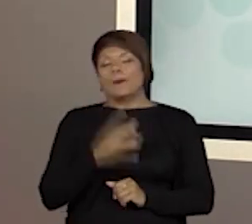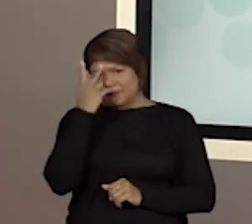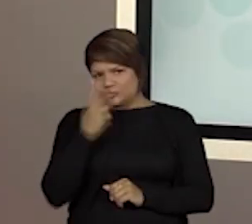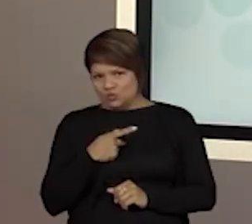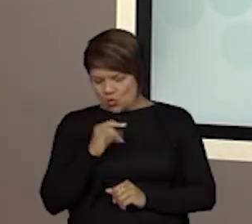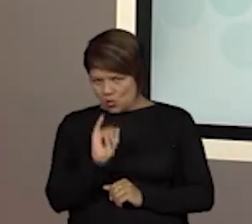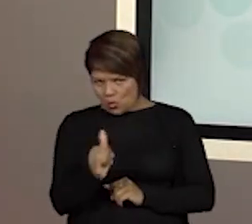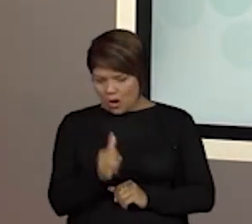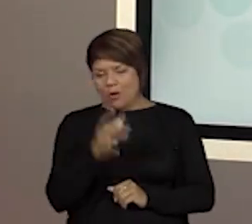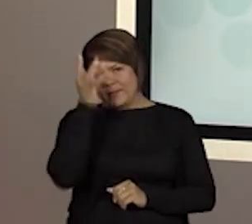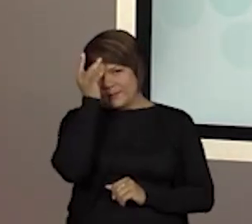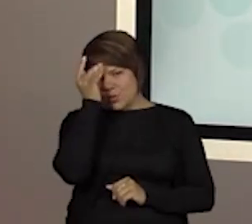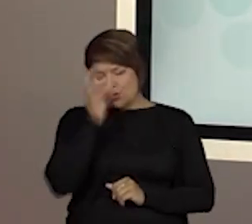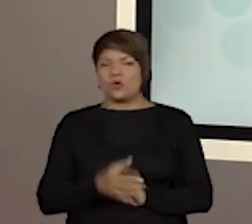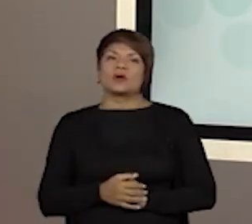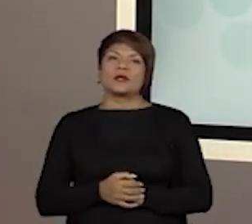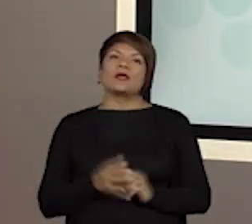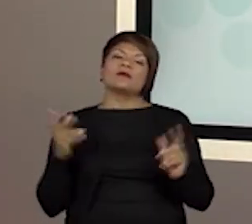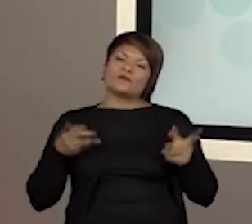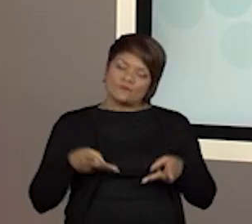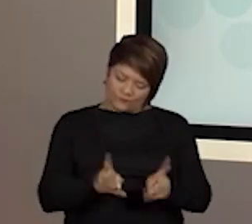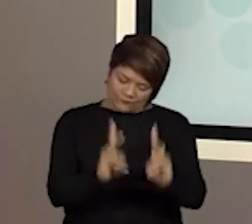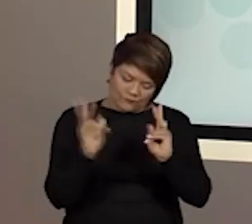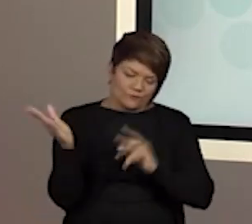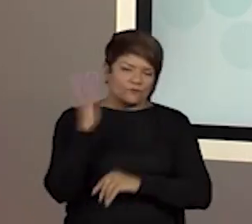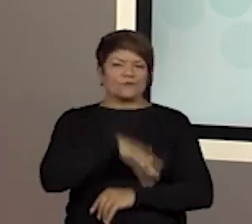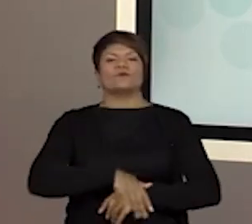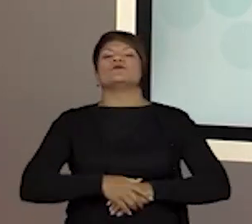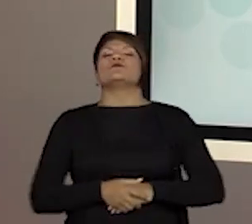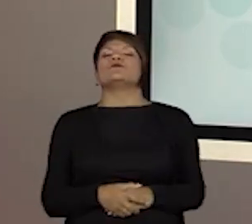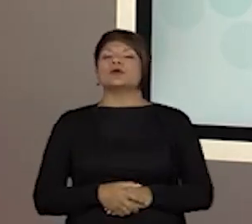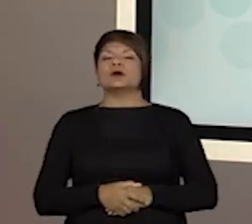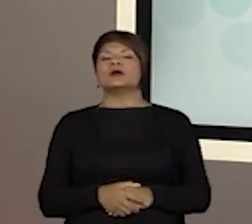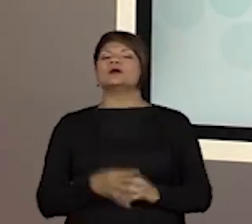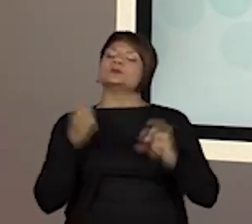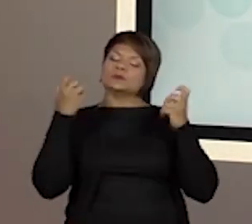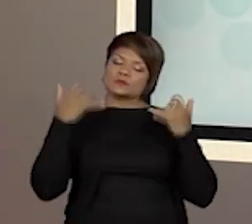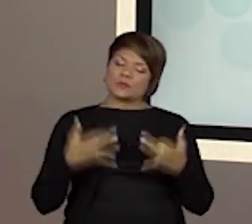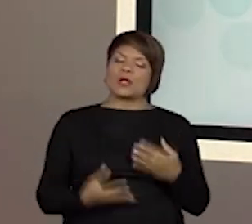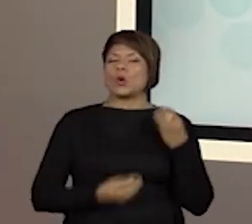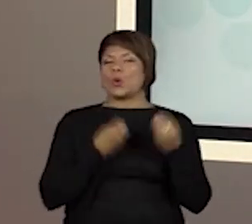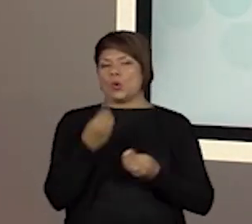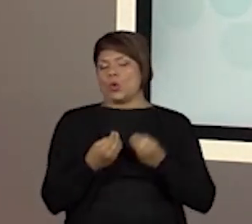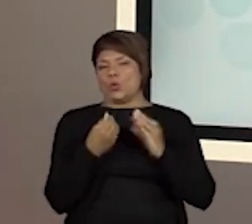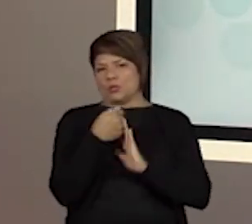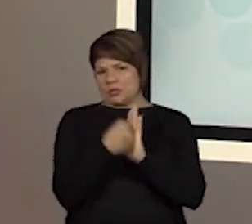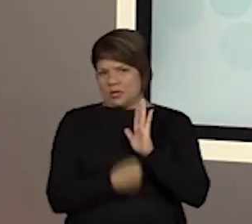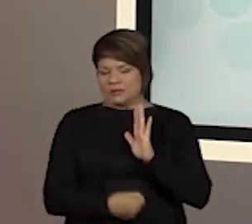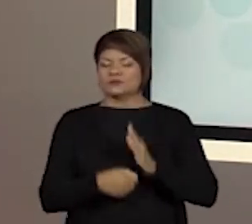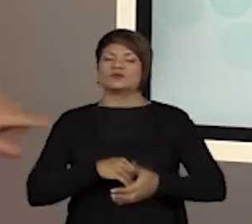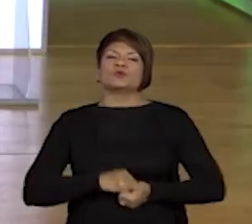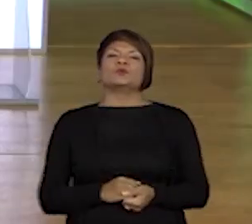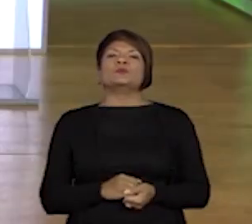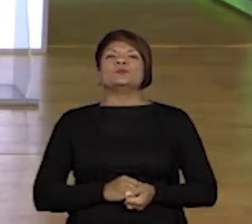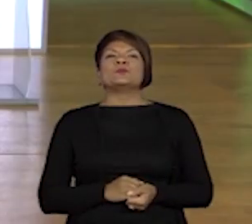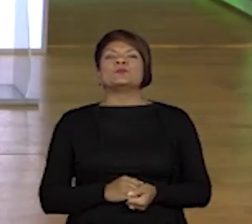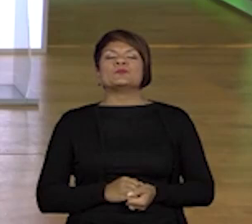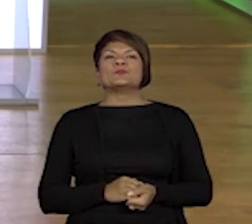de memória e vamos continuar aí falando um pouquinho mais sobre esse gênero textual. Vamos conhecer o título da aula de hoje.